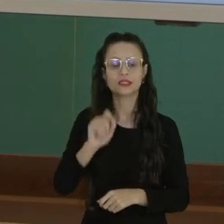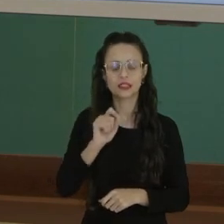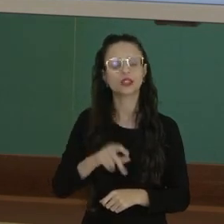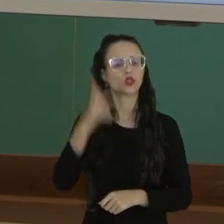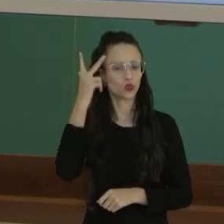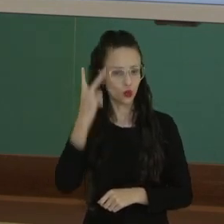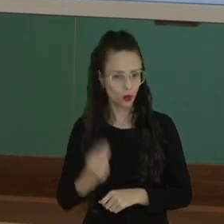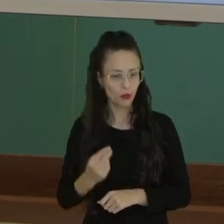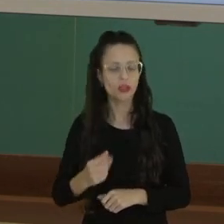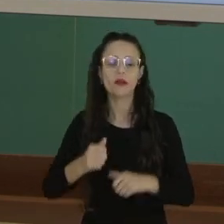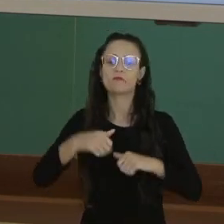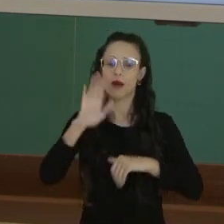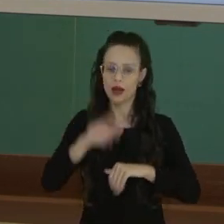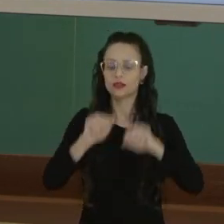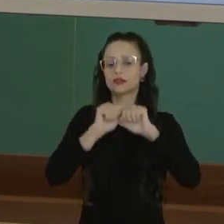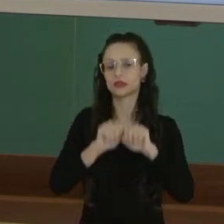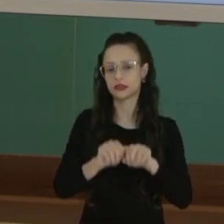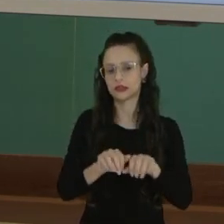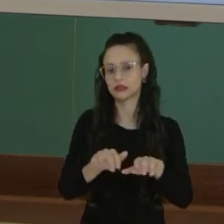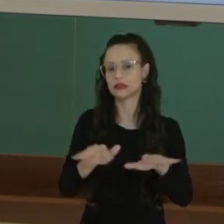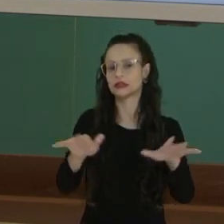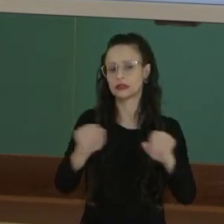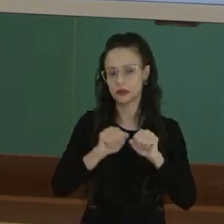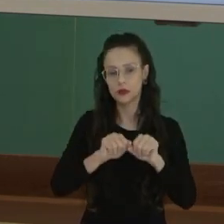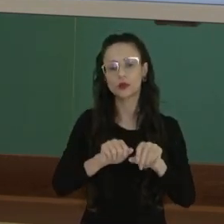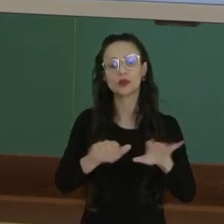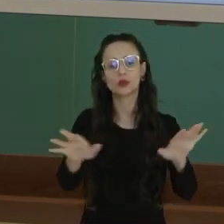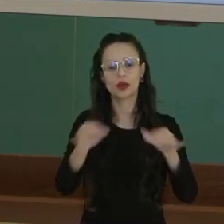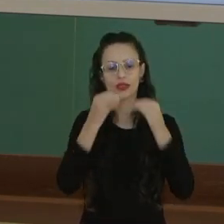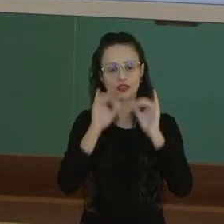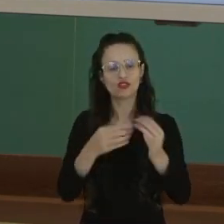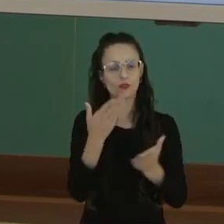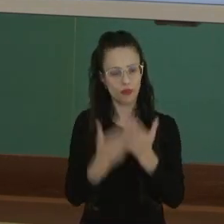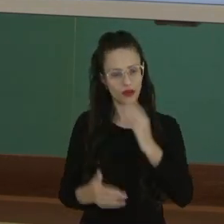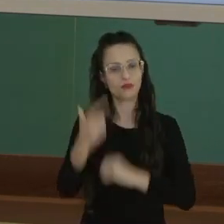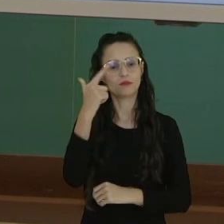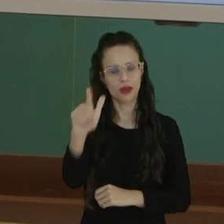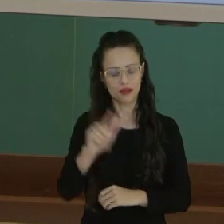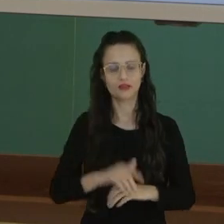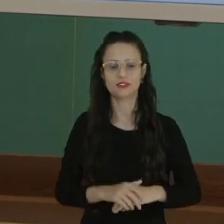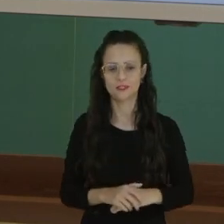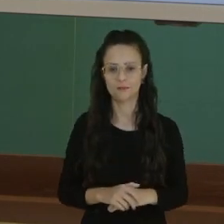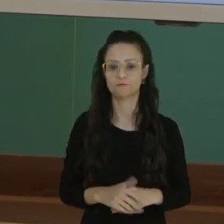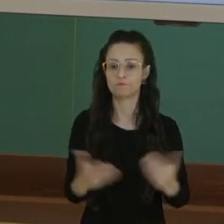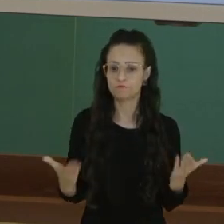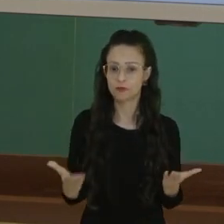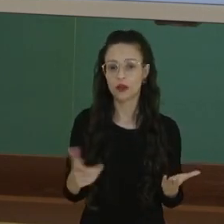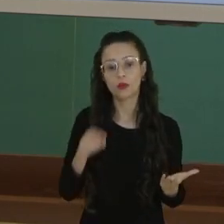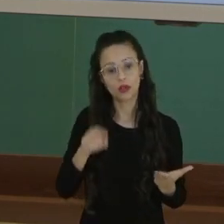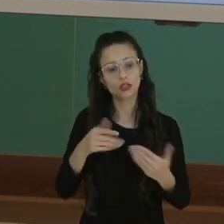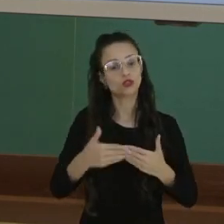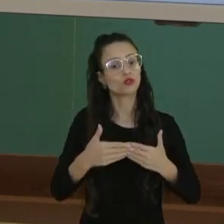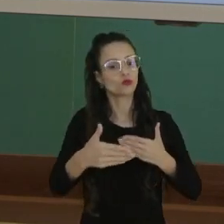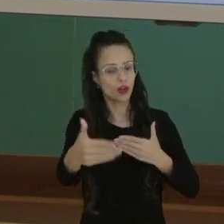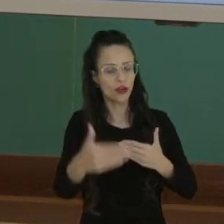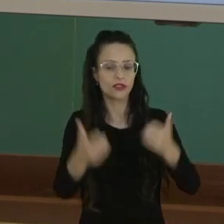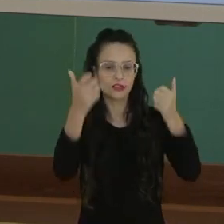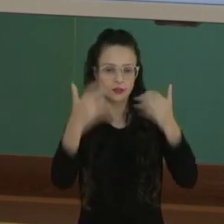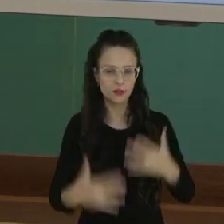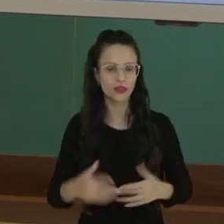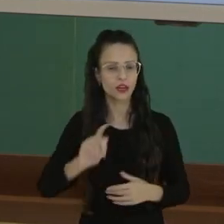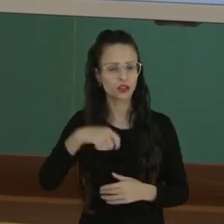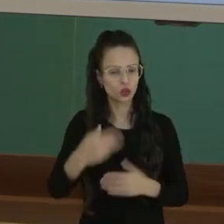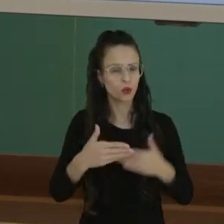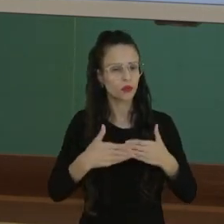normalmente mais dissipações você terá no processo. certo? Isso a gente vai falar sobre eficiência tal